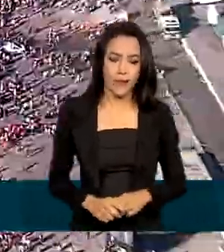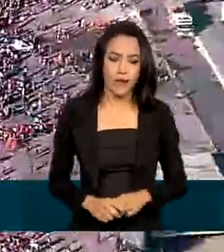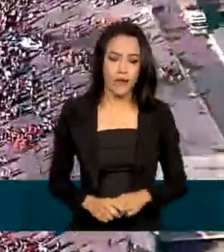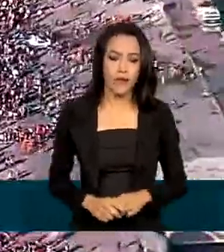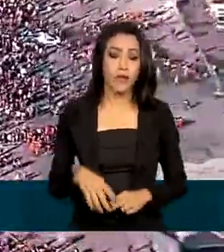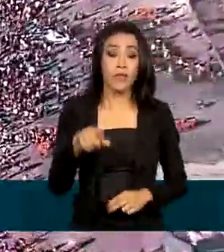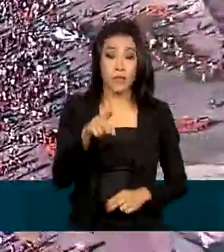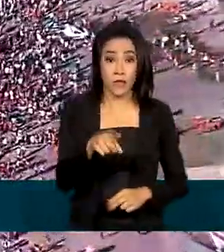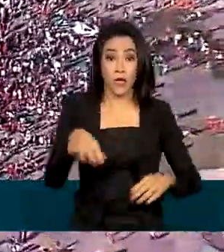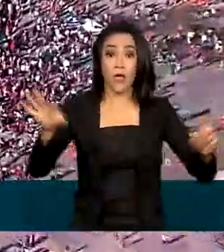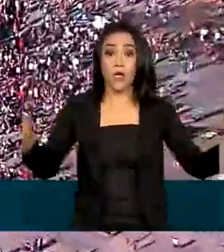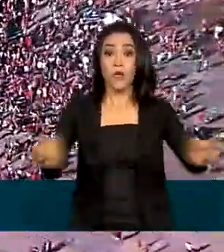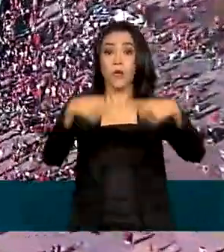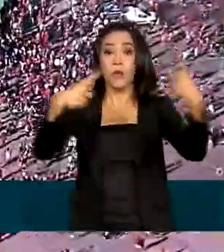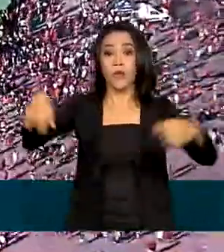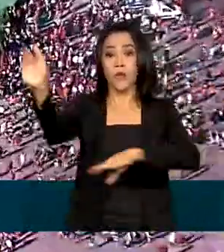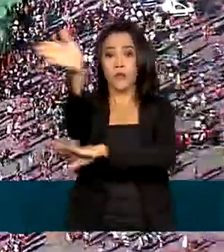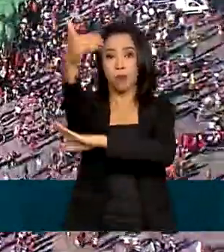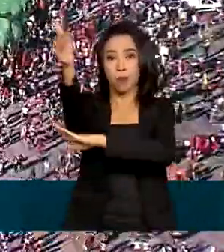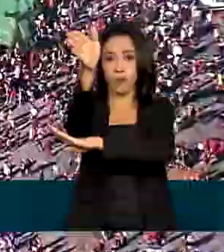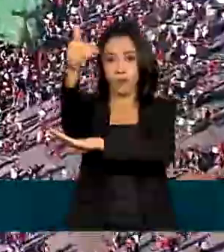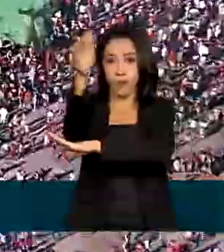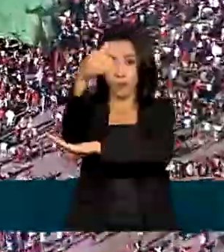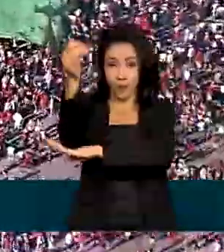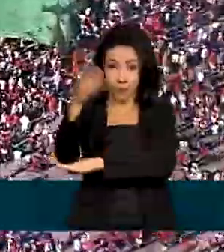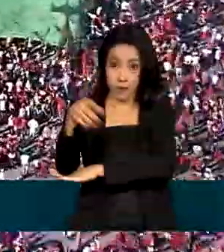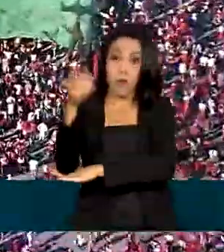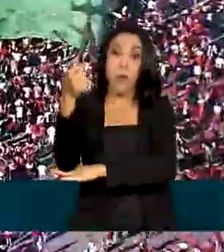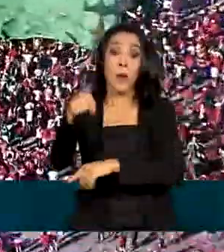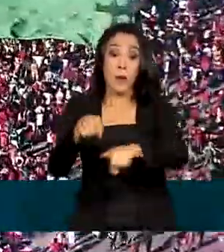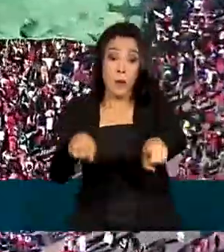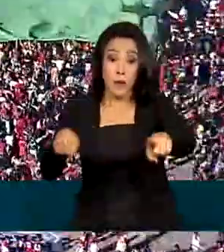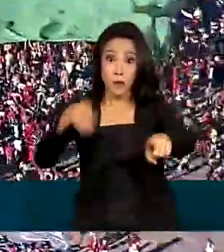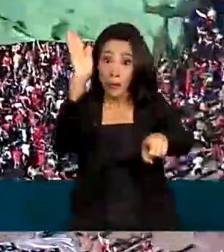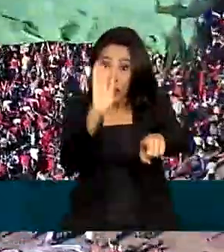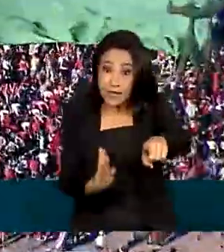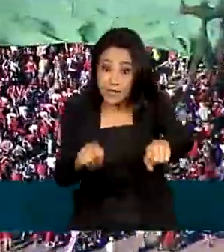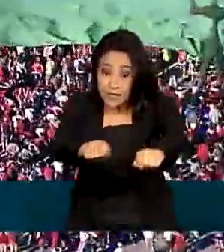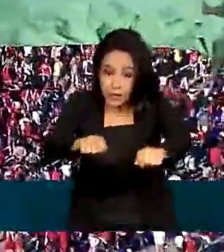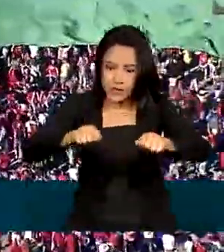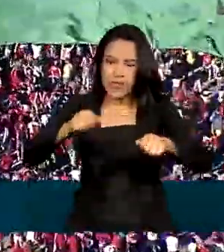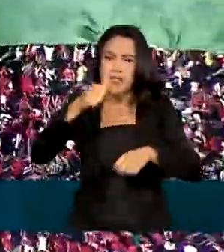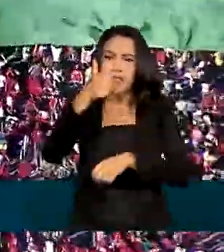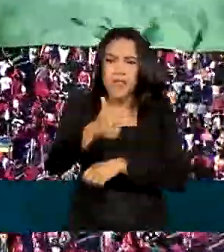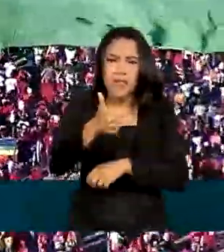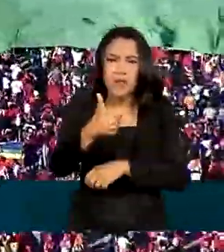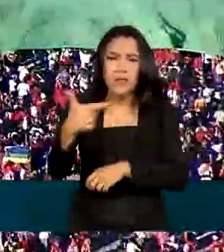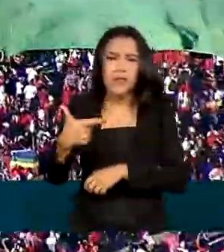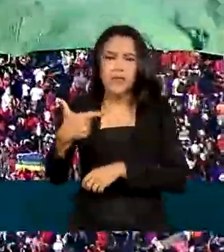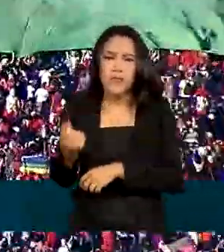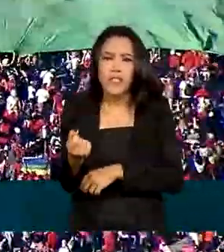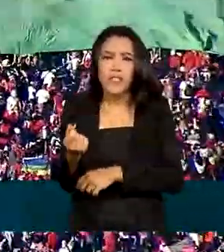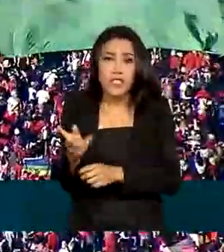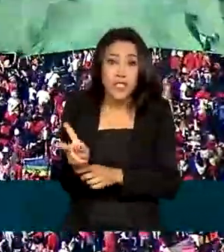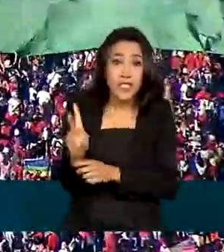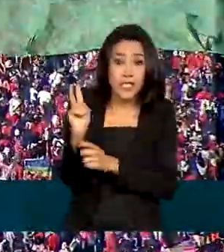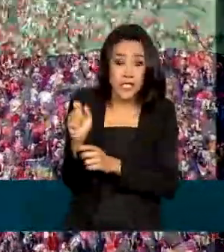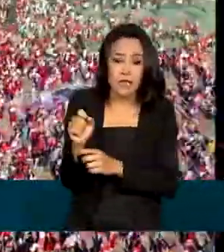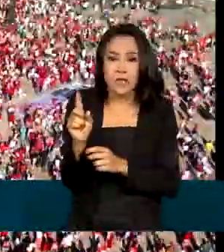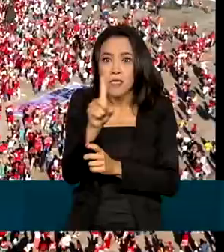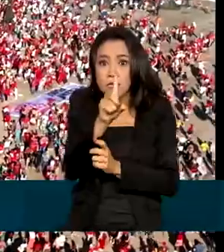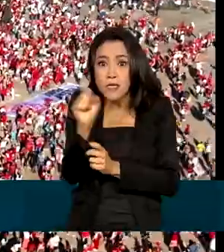Durante a execução do hino nacional, uma bandeira do tamanho da grandeza da nação, 120 quilos e 100 metros de